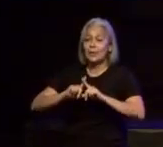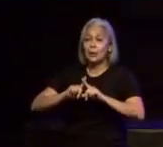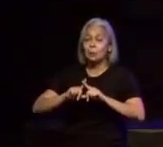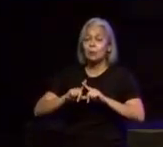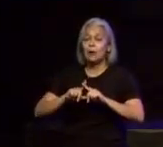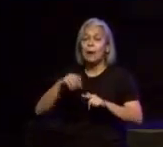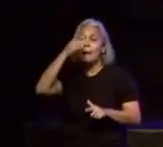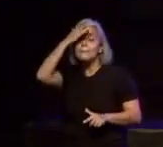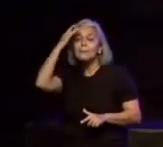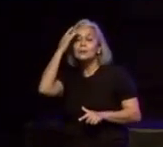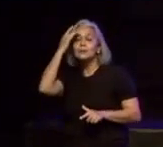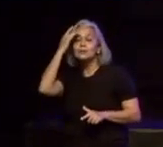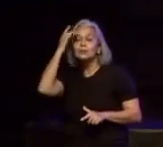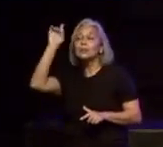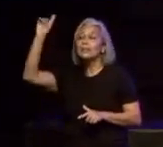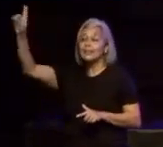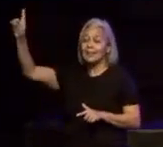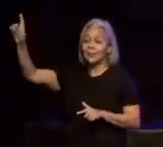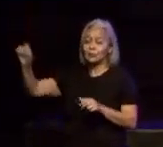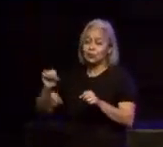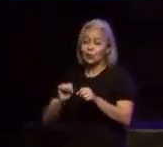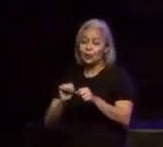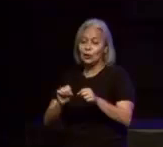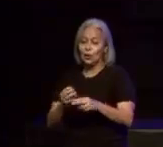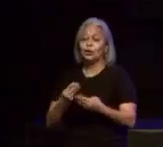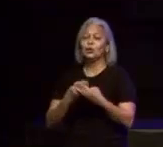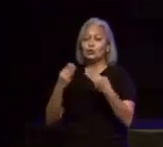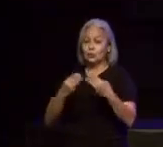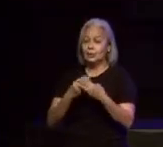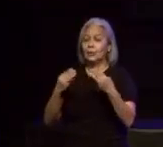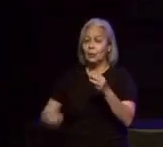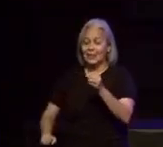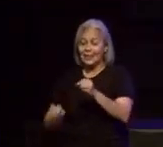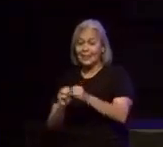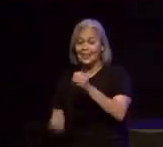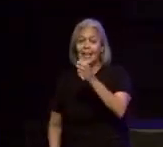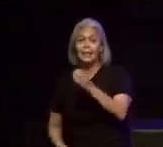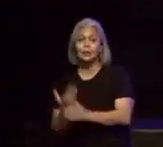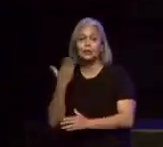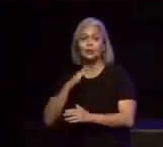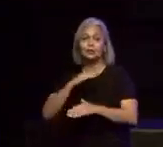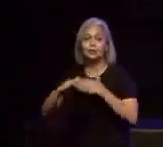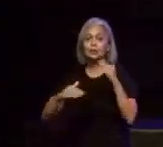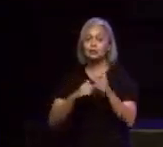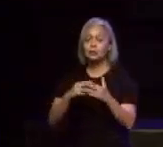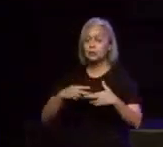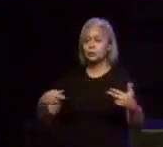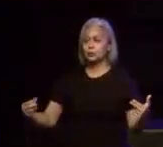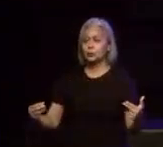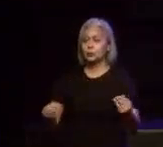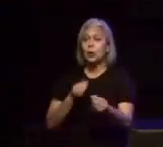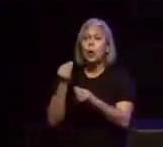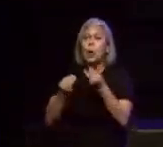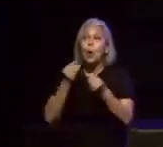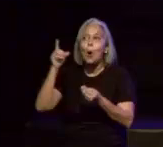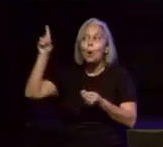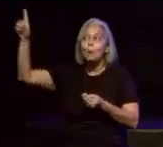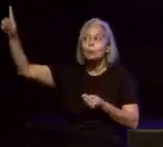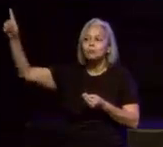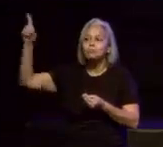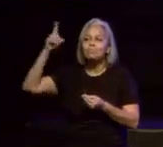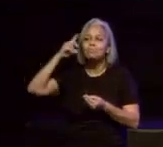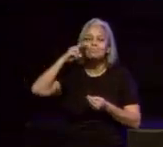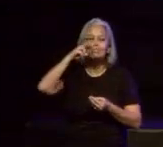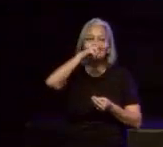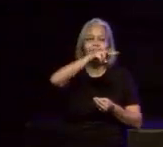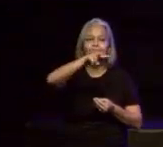coisas, como ele se comporta, como ele vê as coisas, como ele vê o mundo, como ele vê você, de